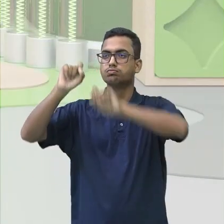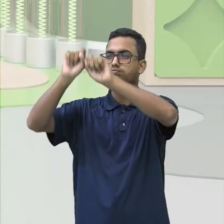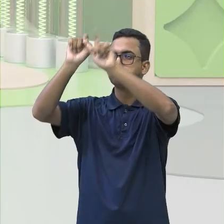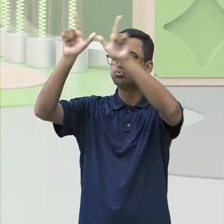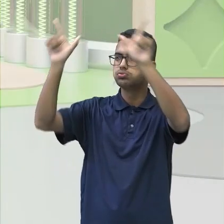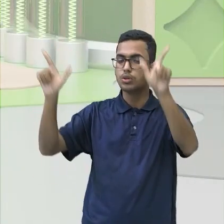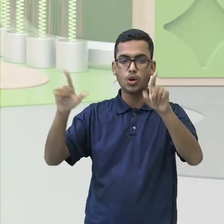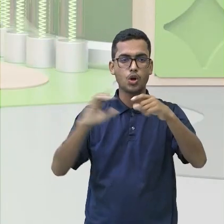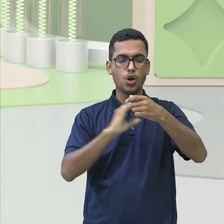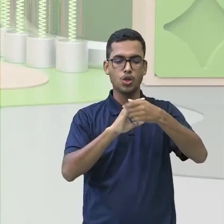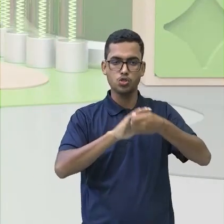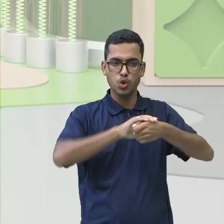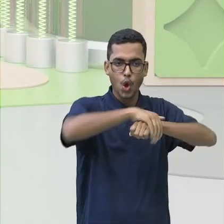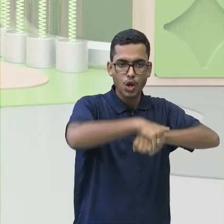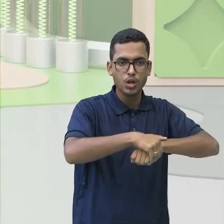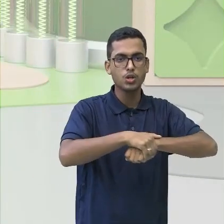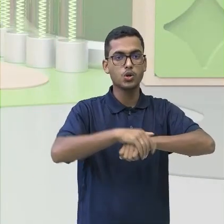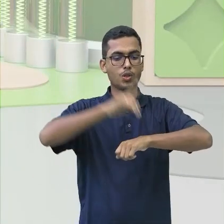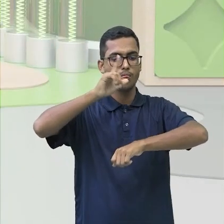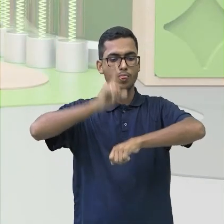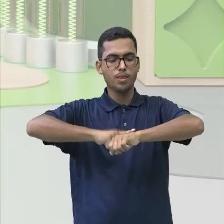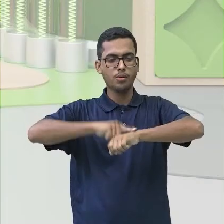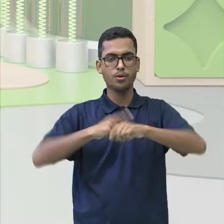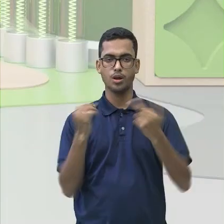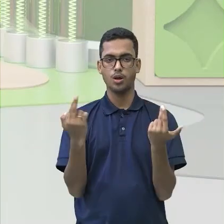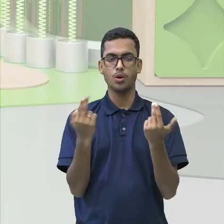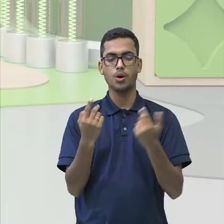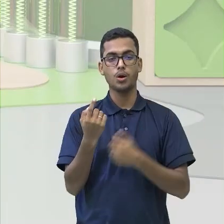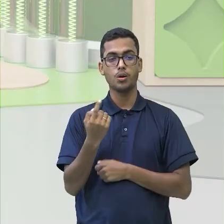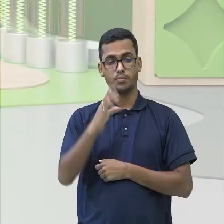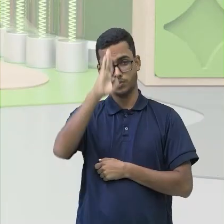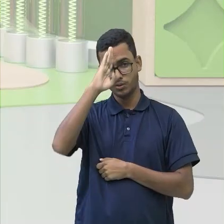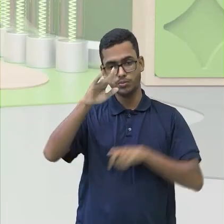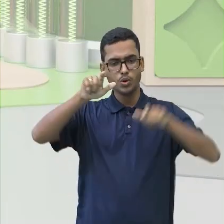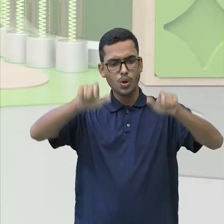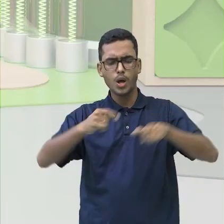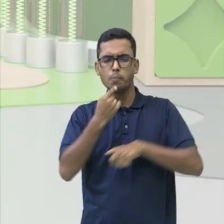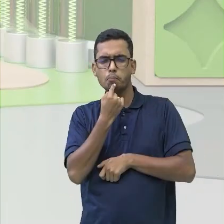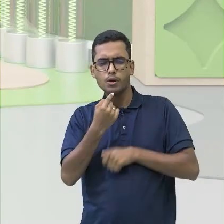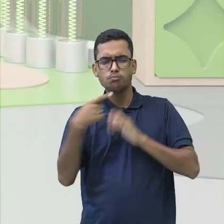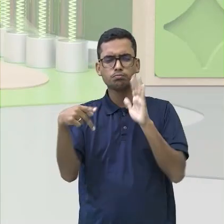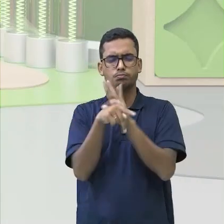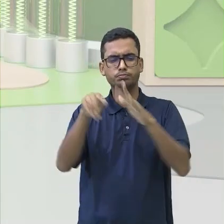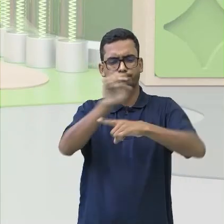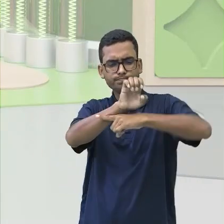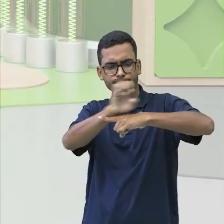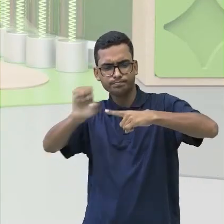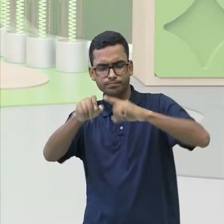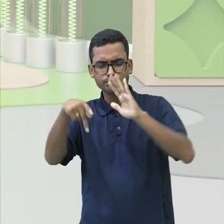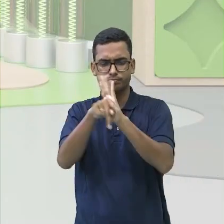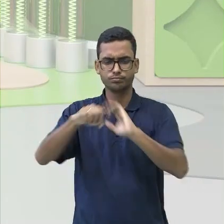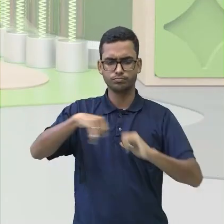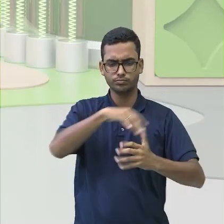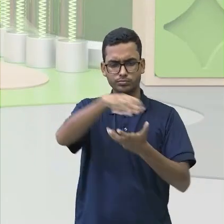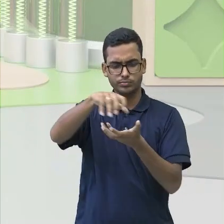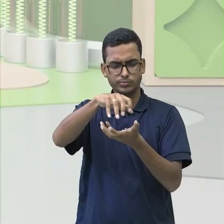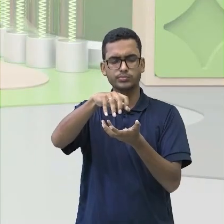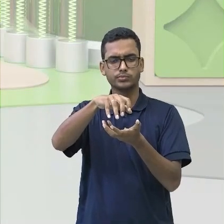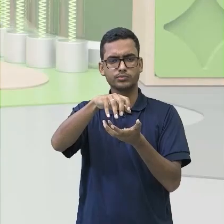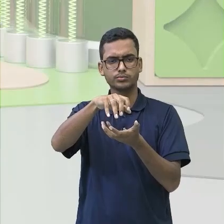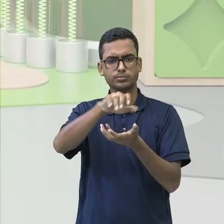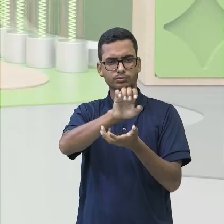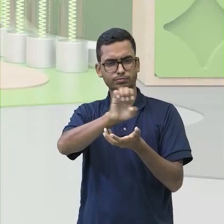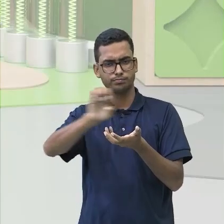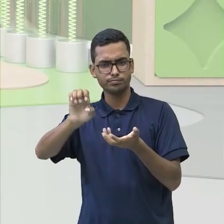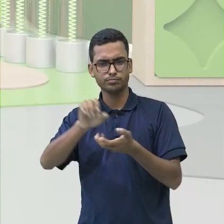nas áreas mais próximas à linha do Equador. Bom, e aí eu tenho uma pergunta para você pensar aí um pouquinho, né?